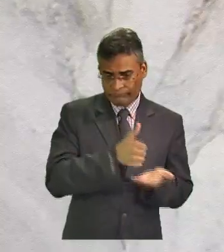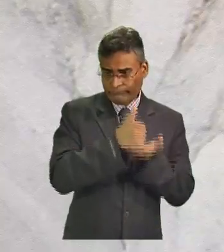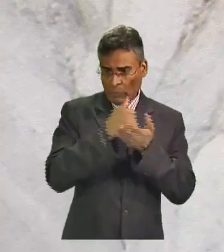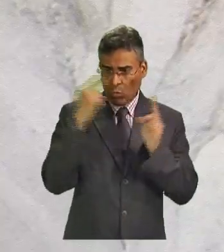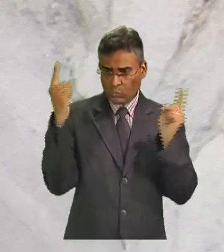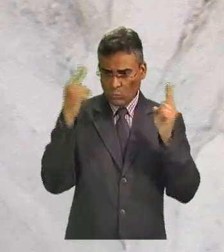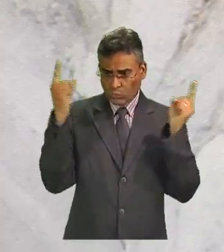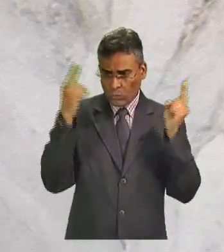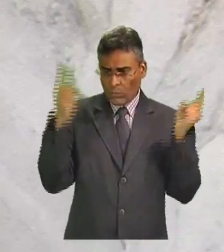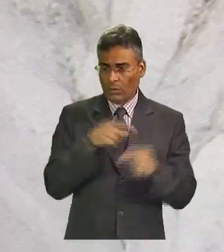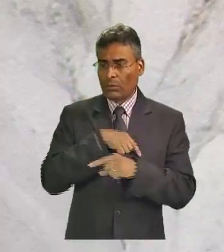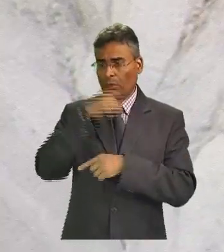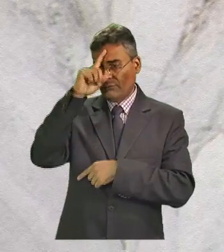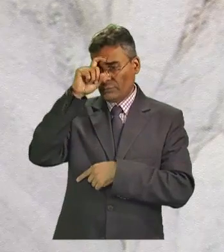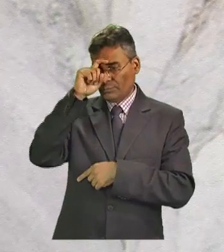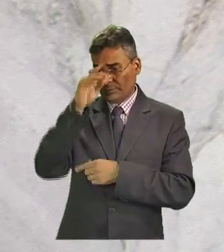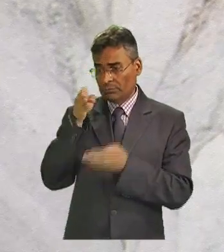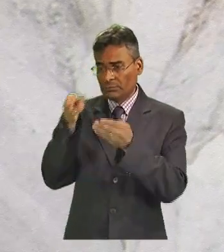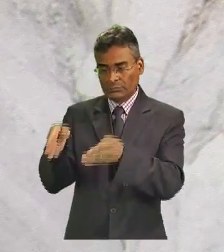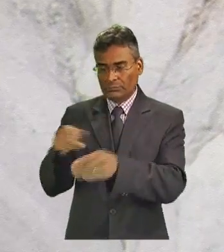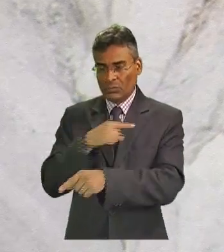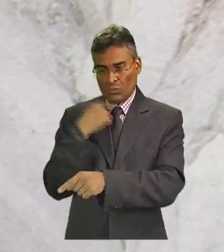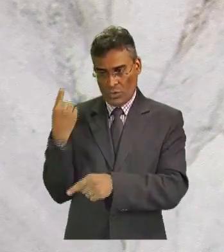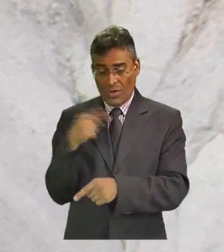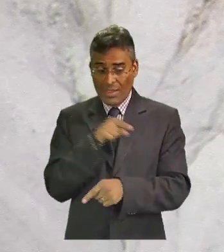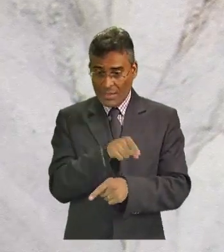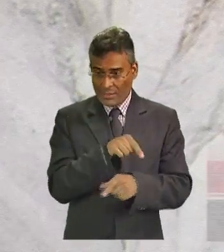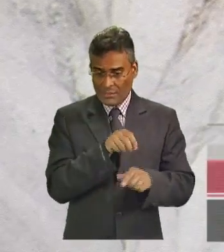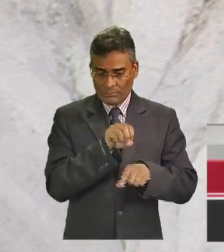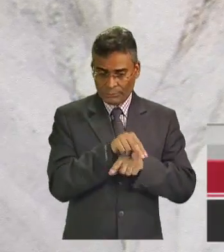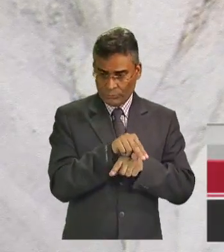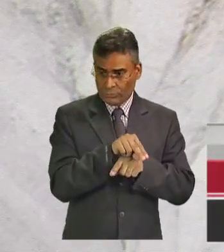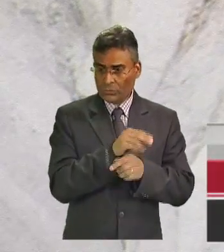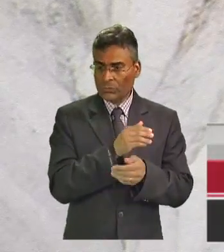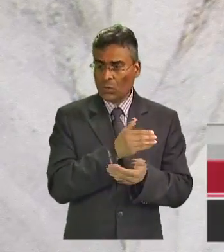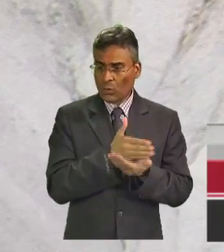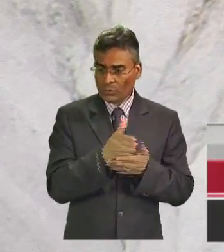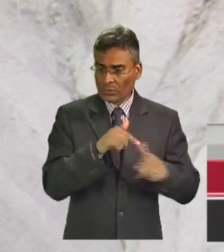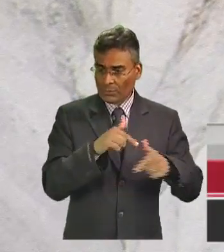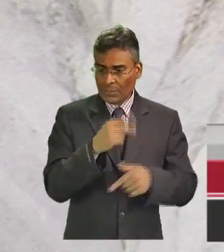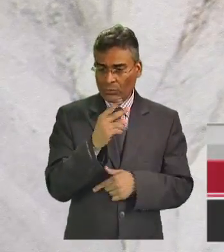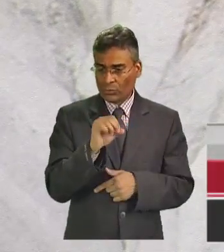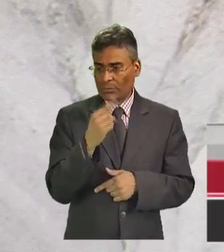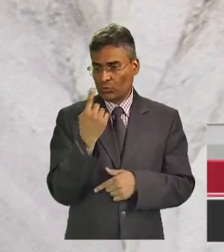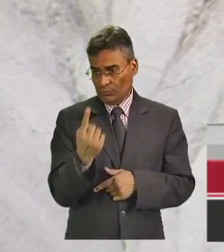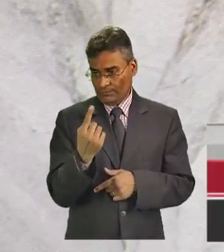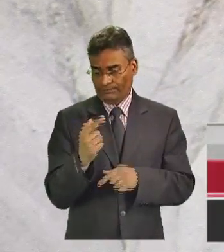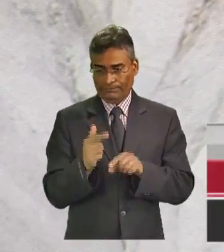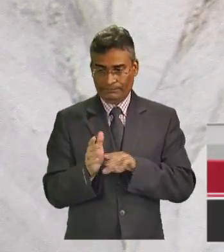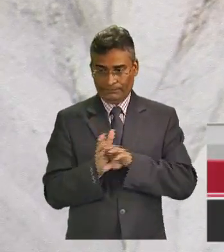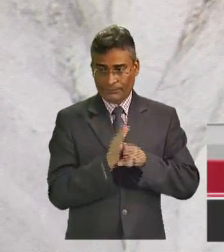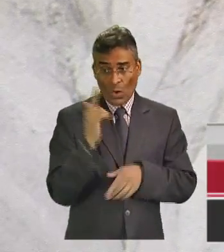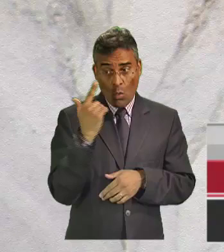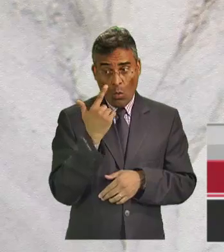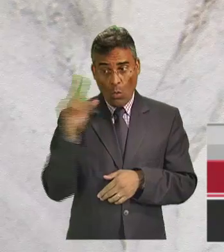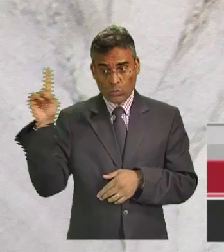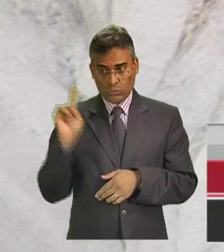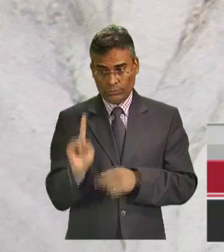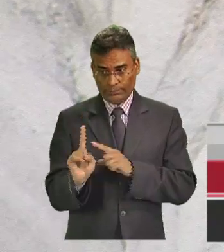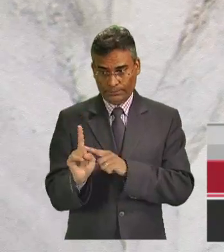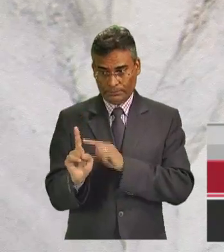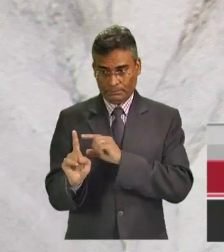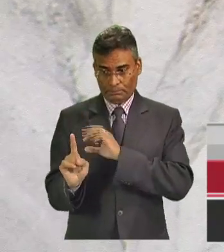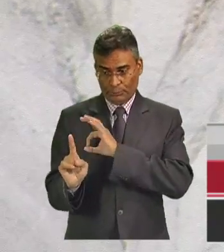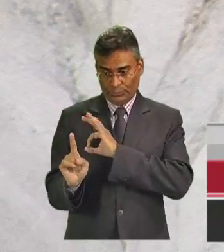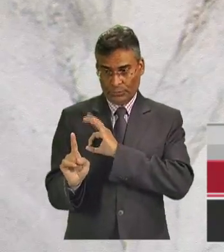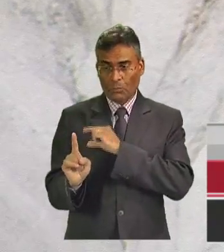Operações Especiais, estava na Polícia Militar desde 2001. Outro militar também acabou sendo ferido nessa ação.